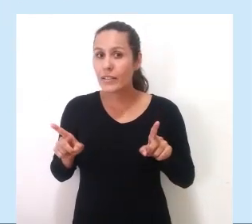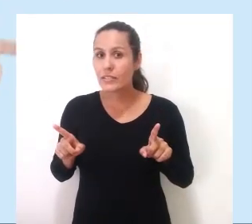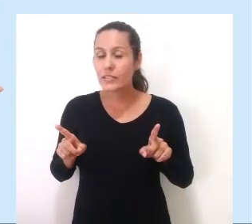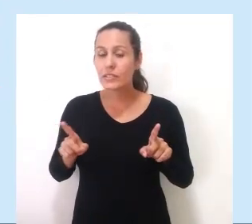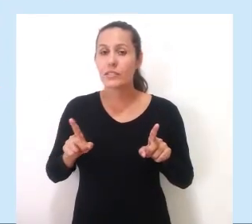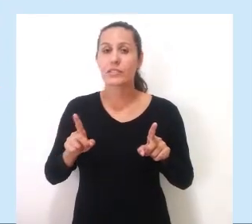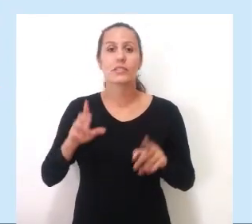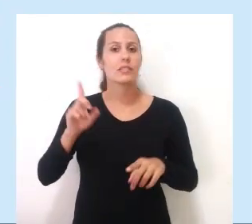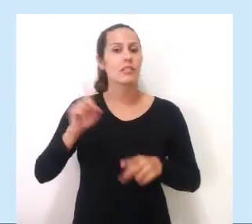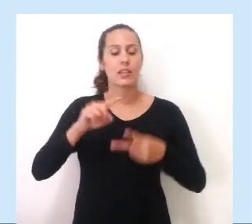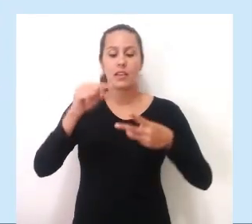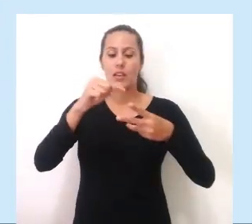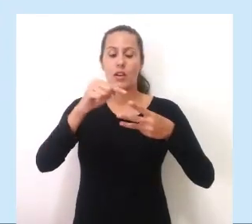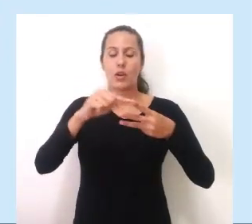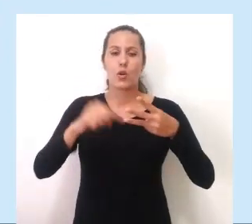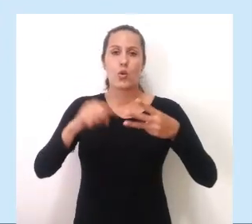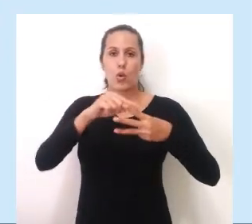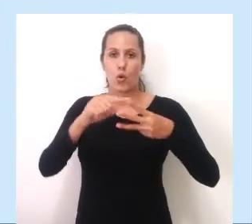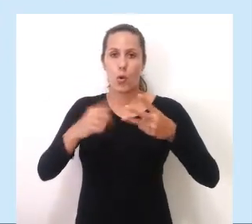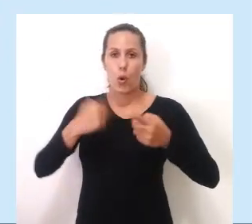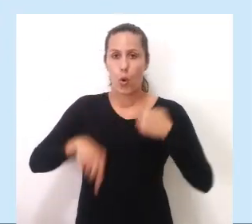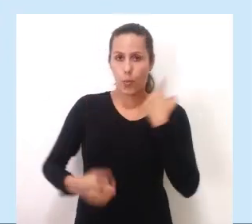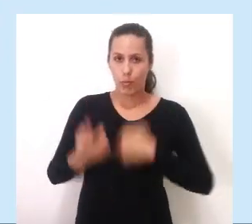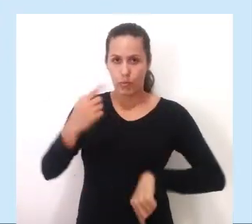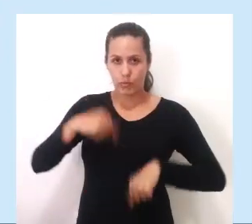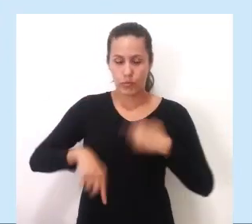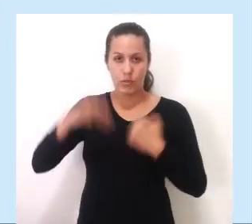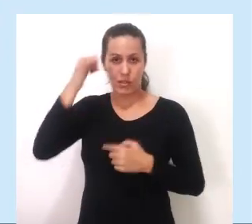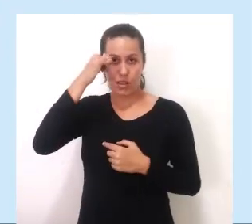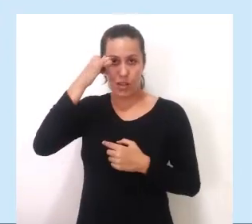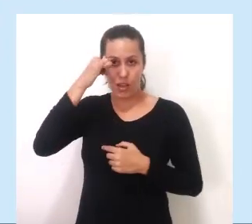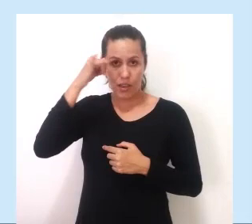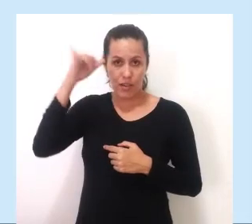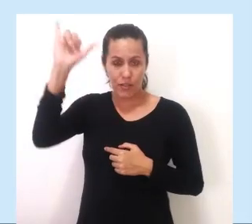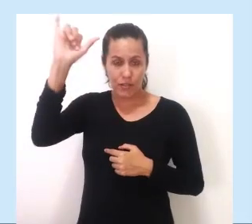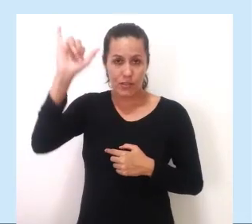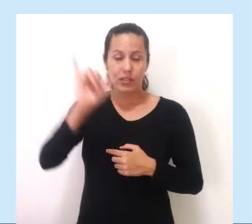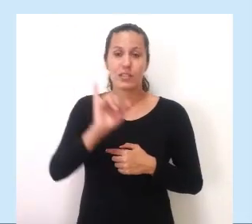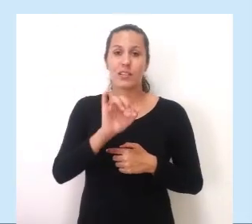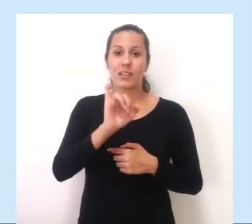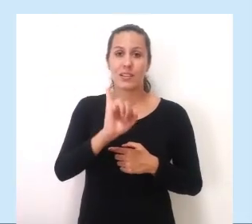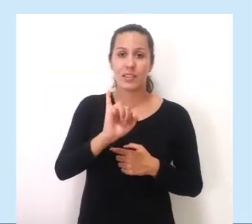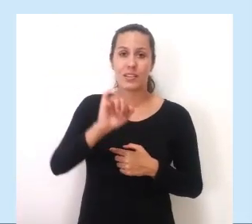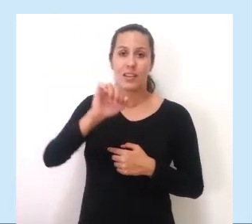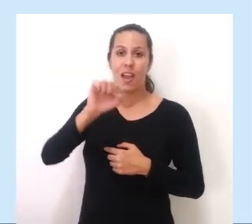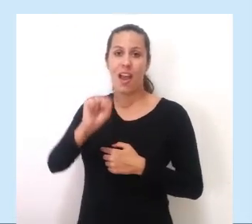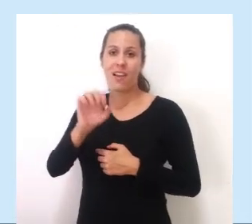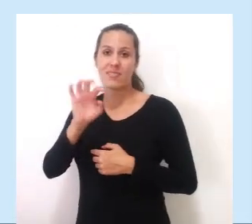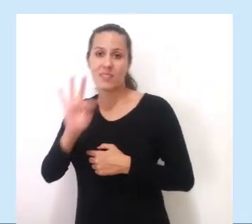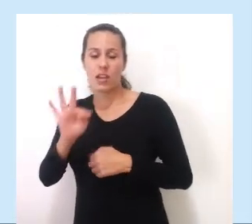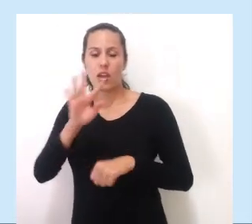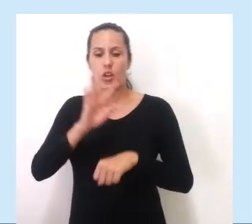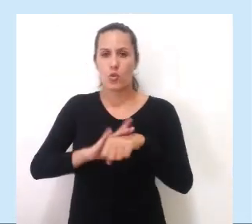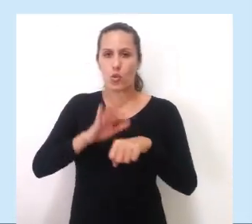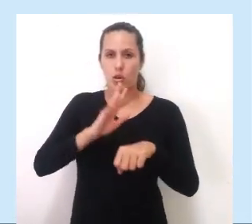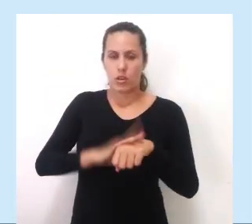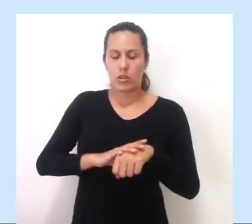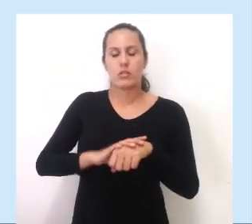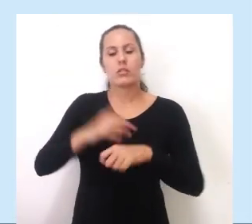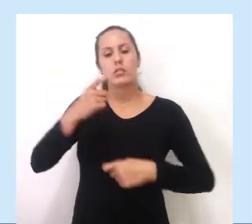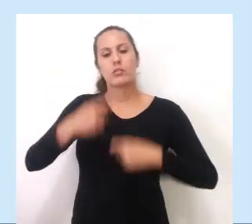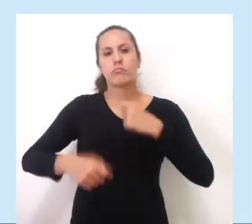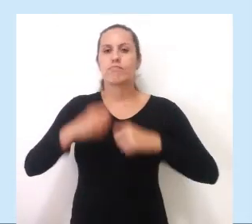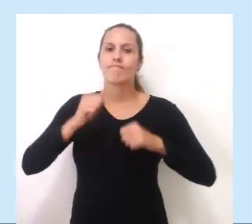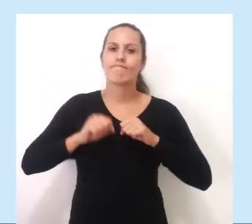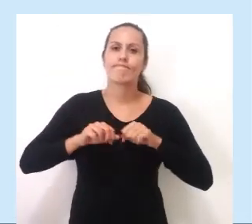não evita, veja só, nenhum método hormonal que foi falado até agora evita IST,